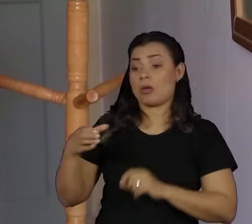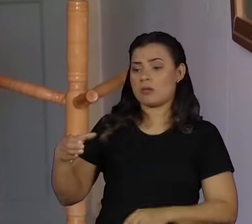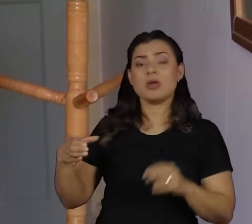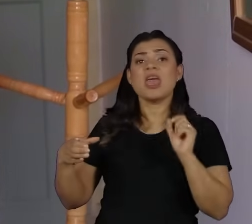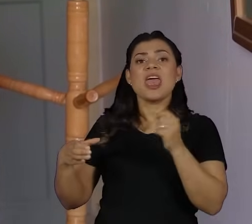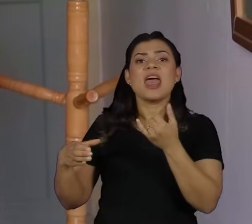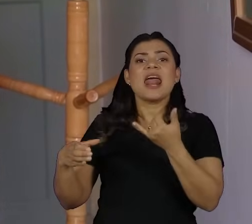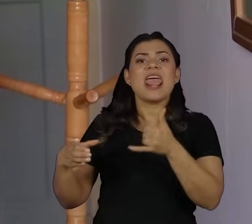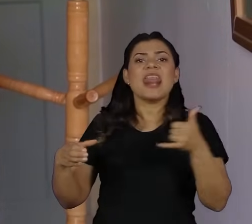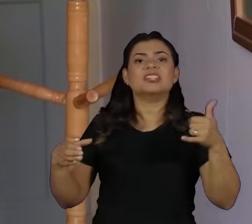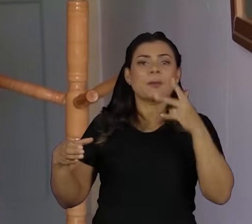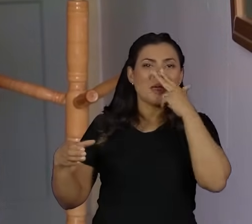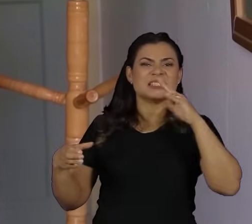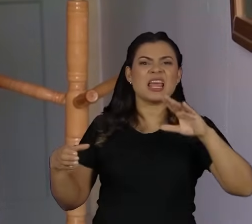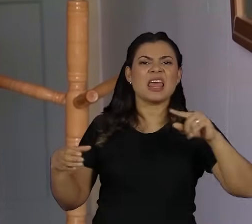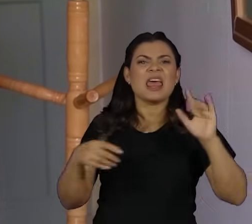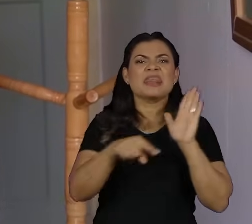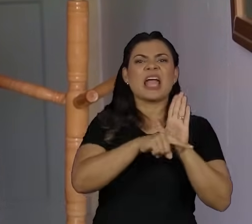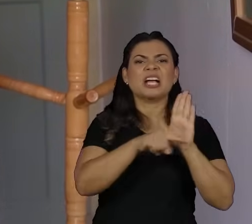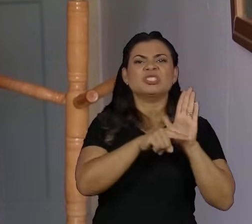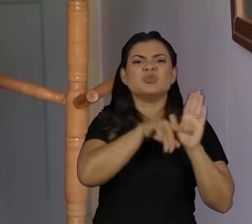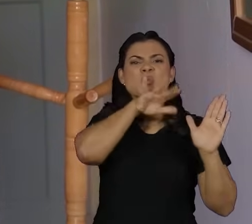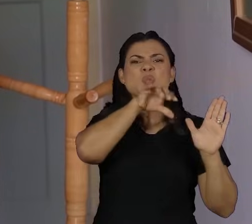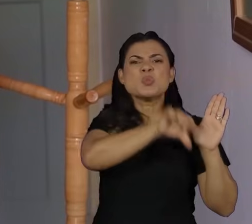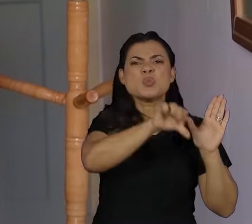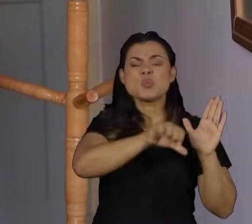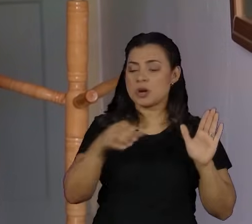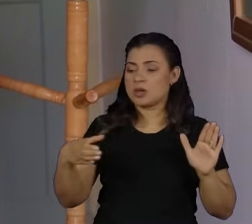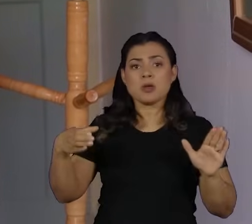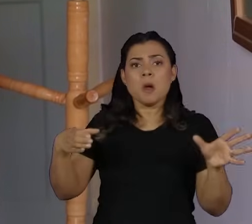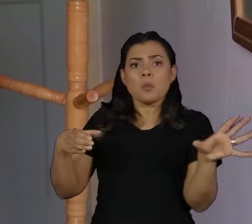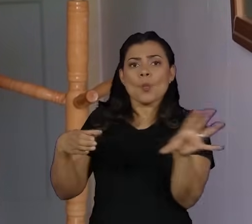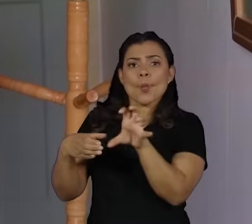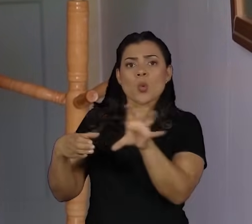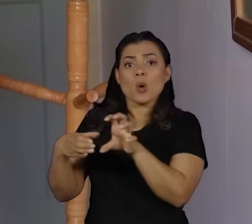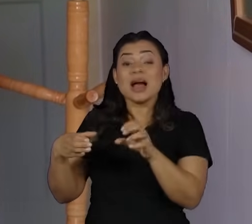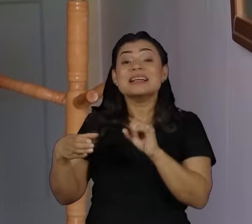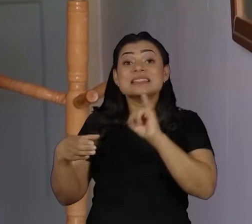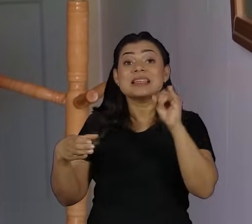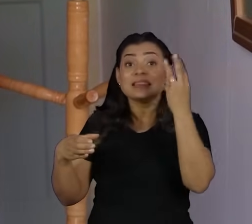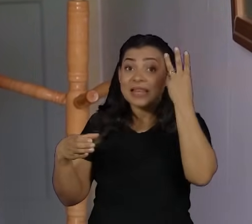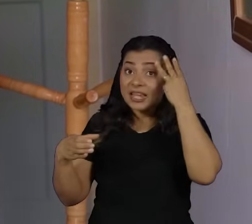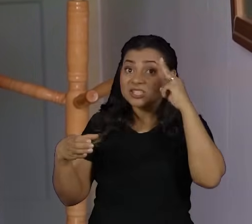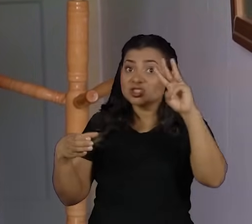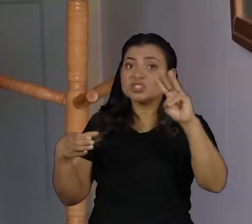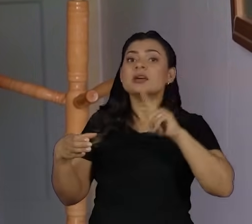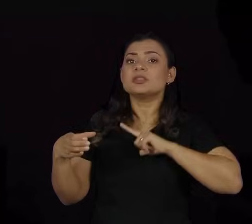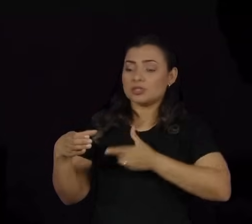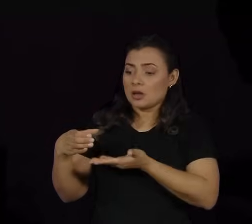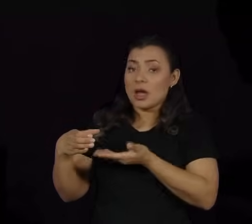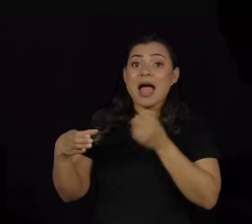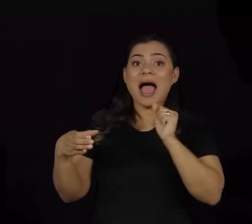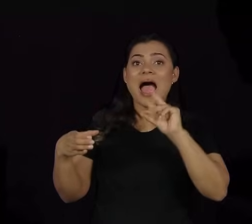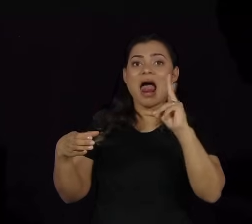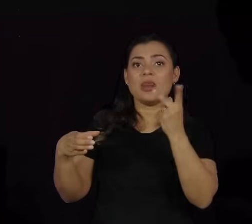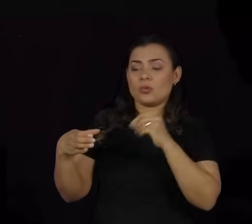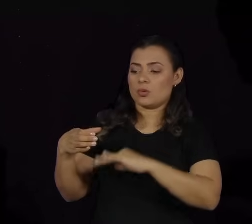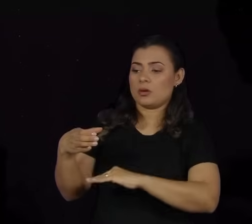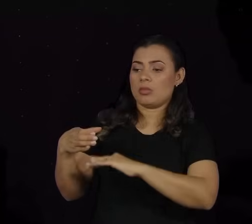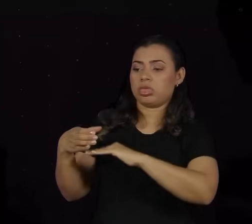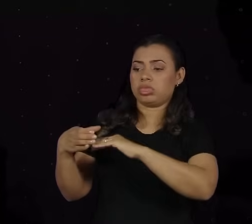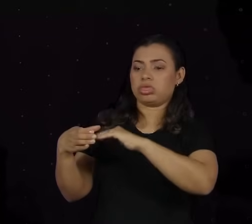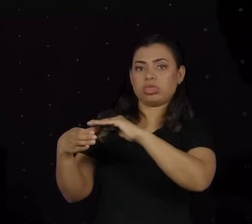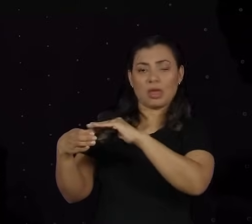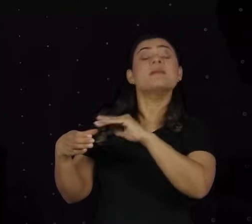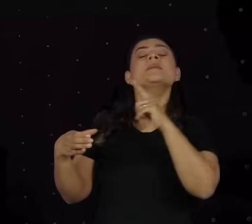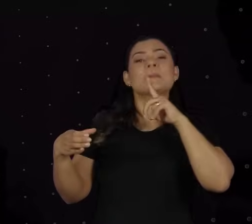vai deixar 3 dias. Após 3 dias, se um alho subir, é porque você estava com energia negativa. Aí,